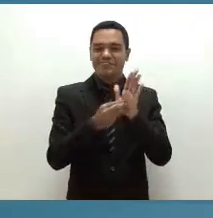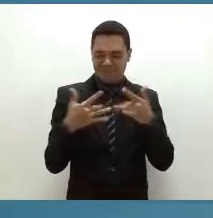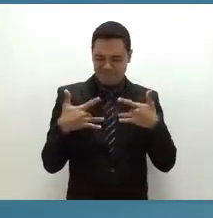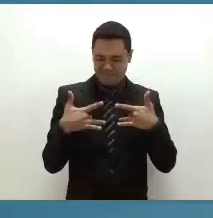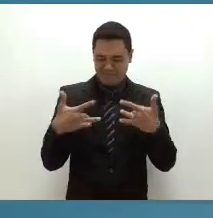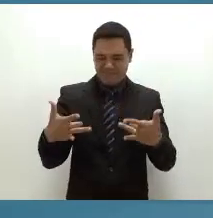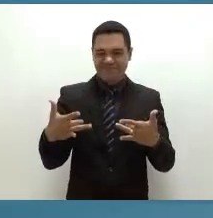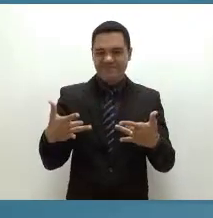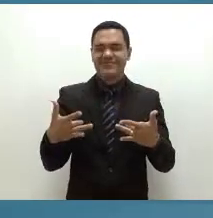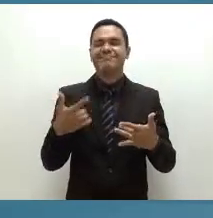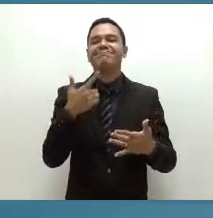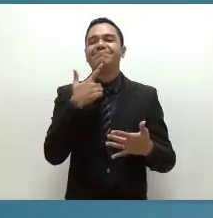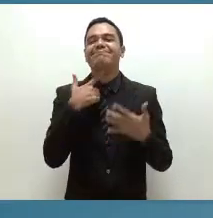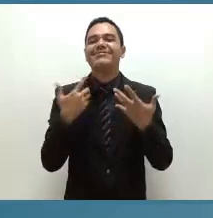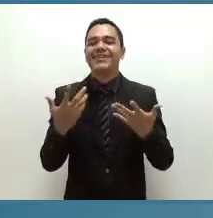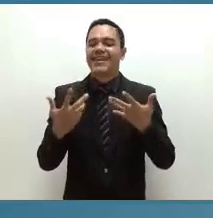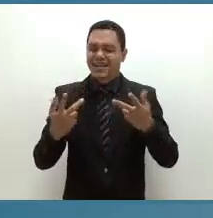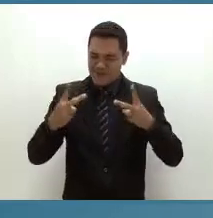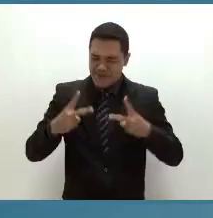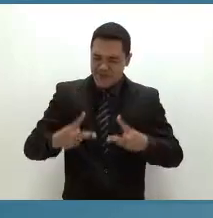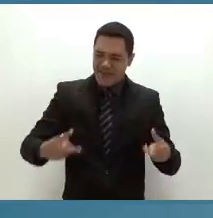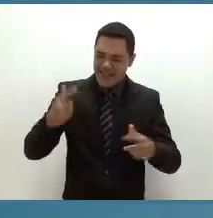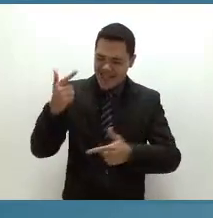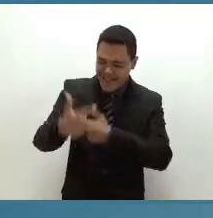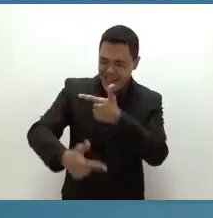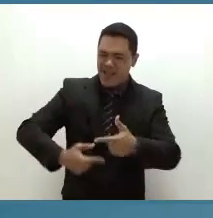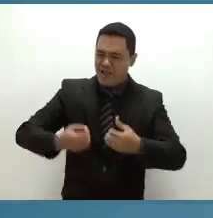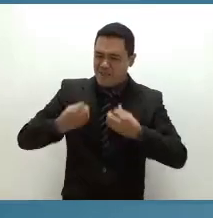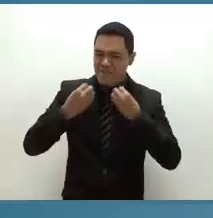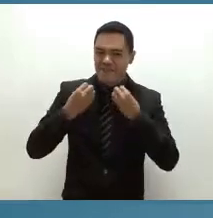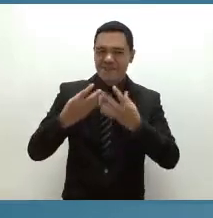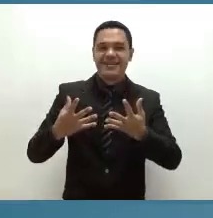coloco-me à disposição, de continuar o bom trabalho que se